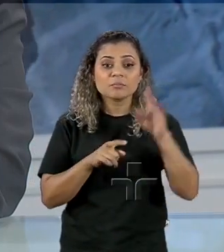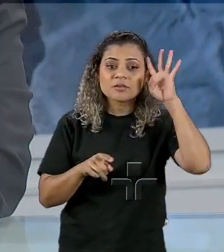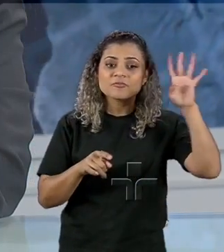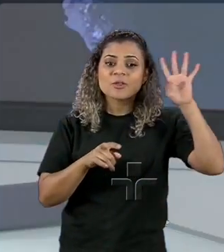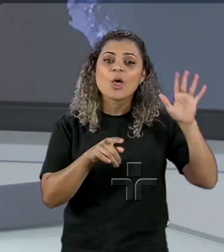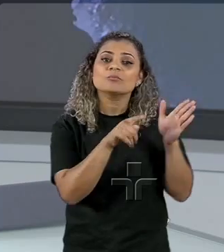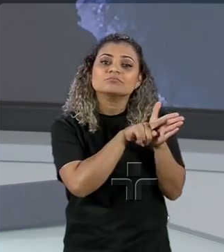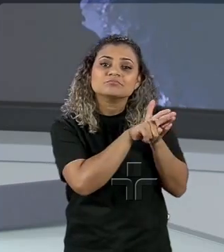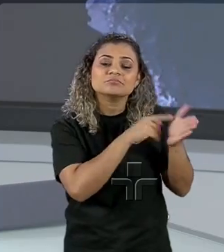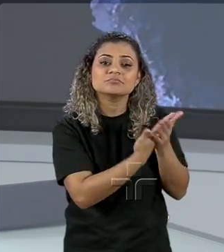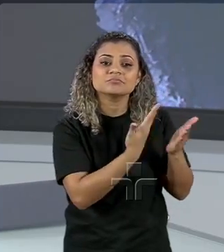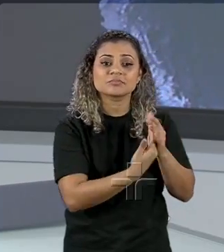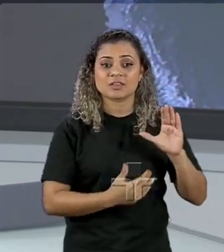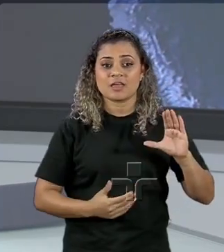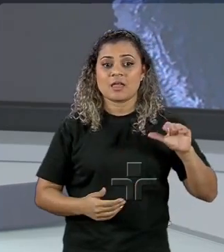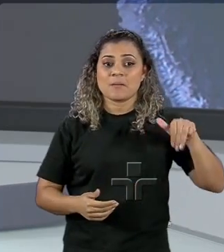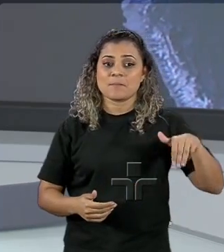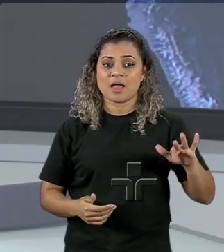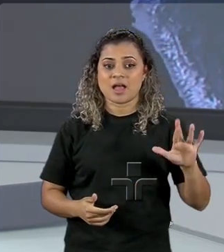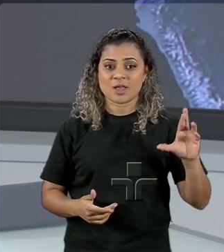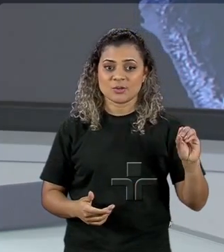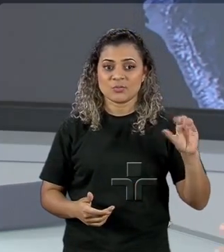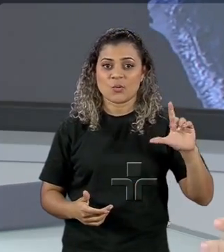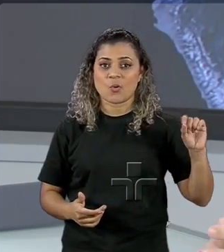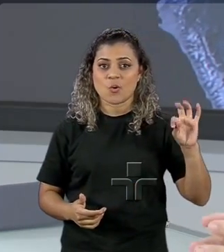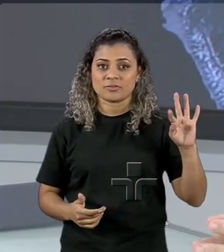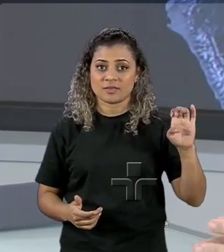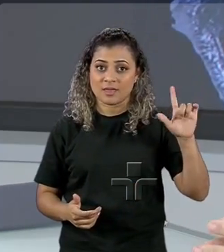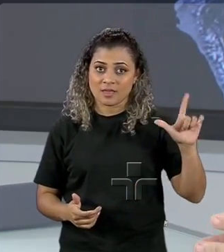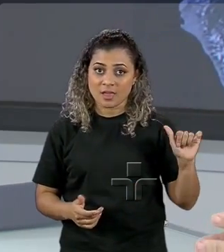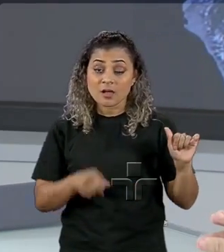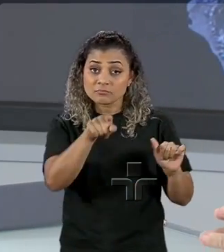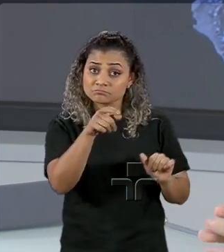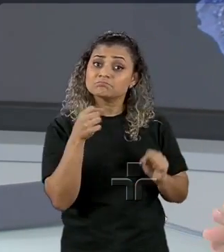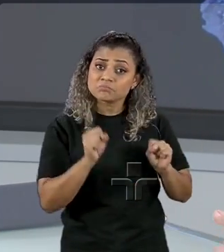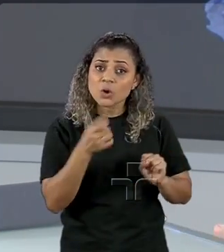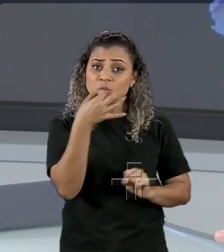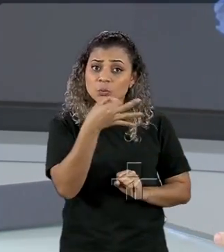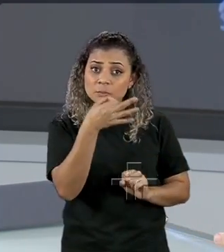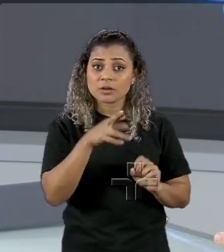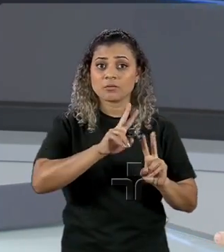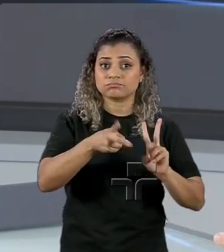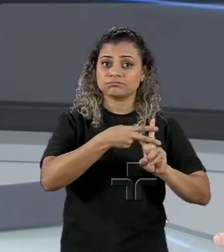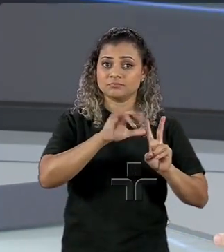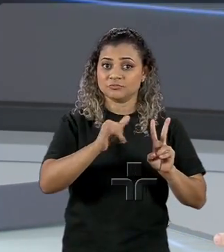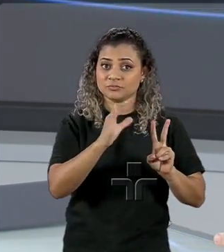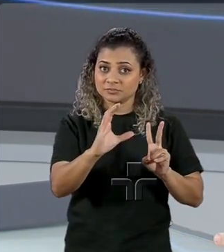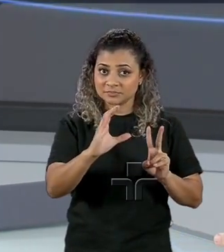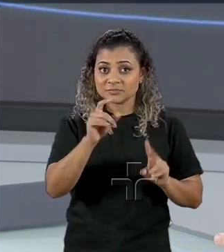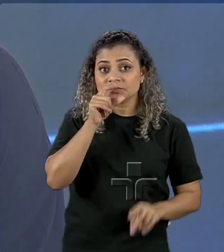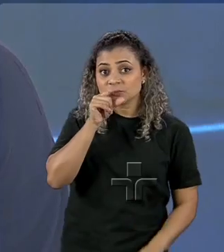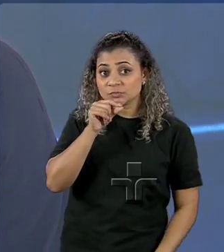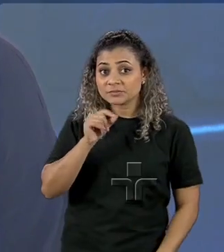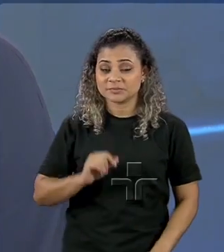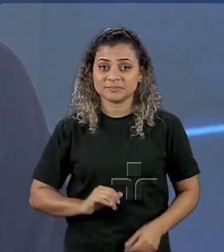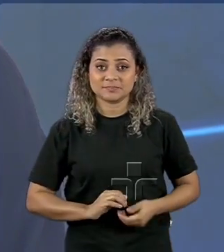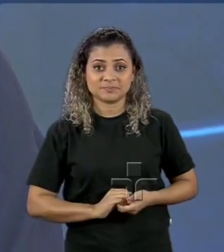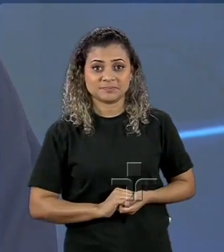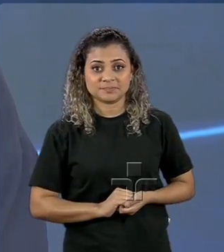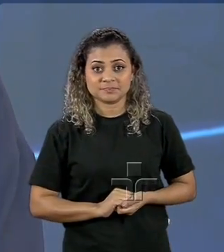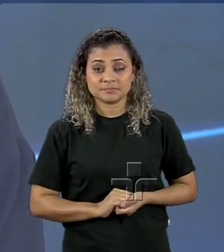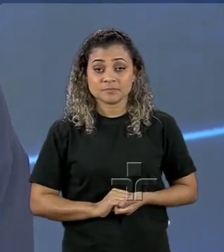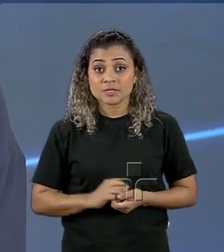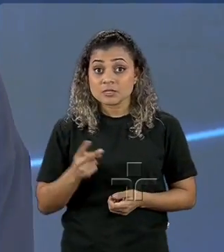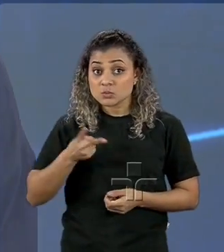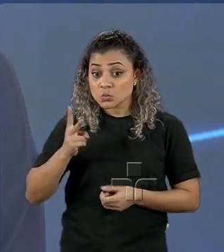Cortella. E você pode mandar perguntas e fazer comentários através do Twitter na hashtag Jornal da Cultura. A